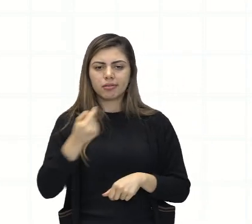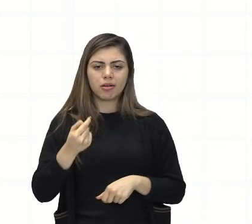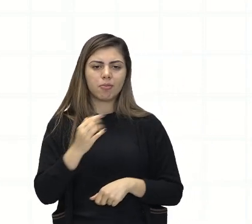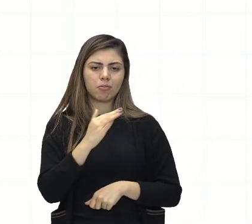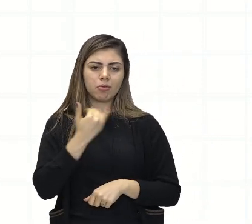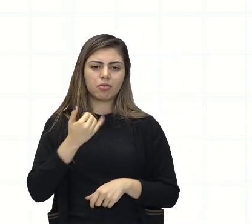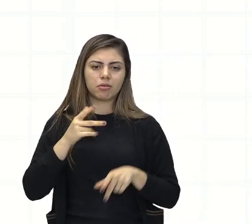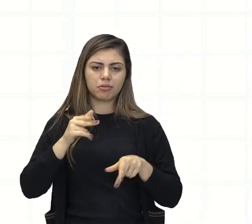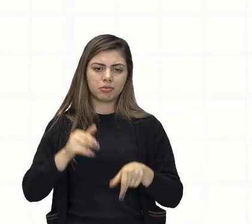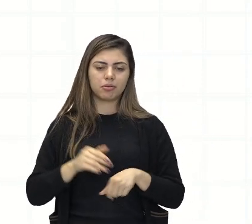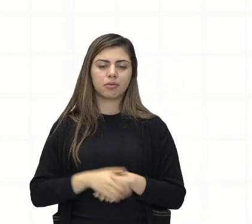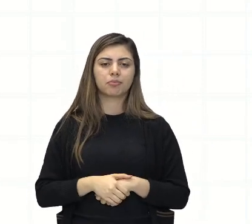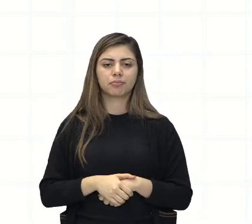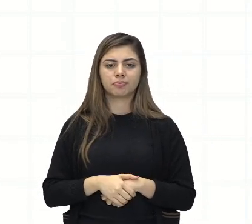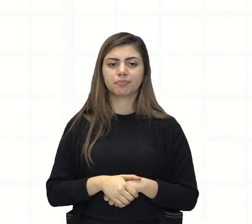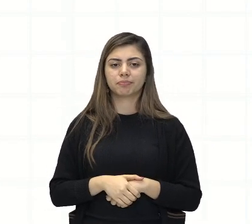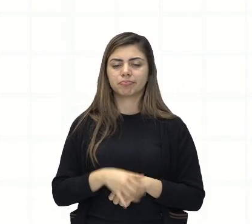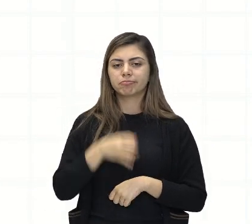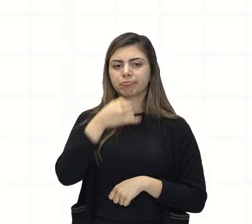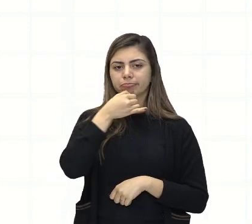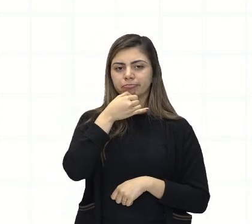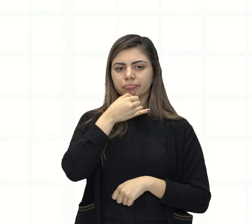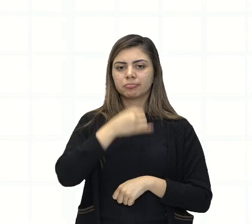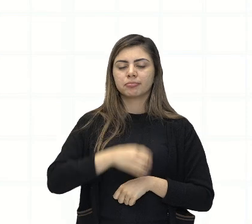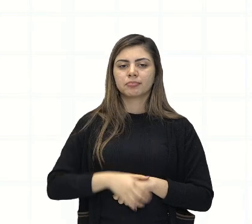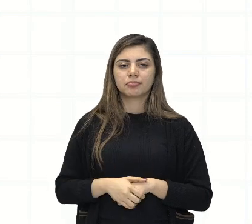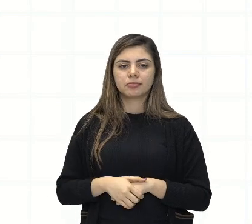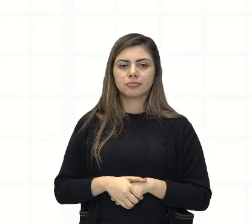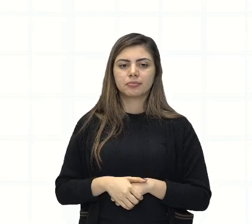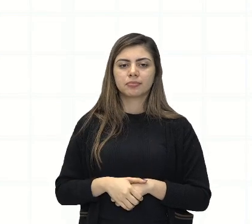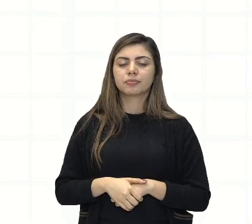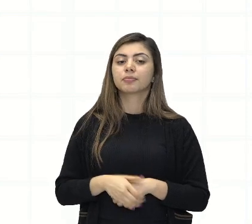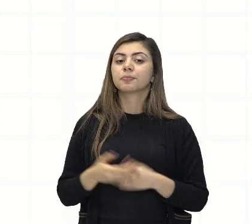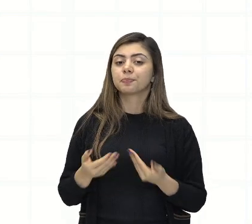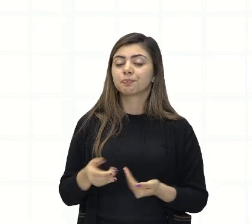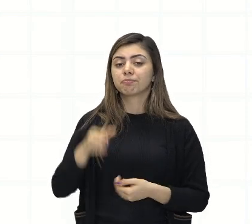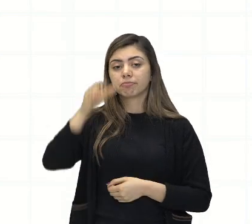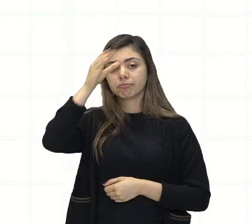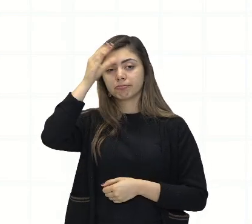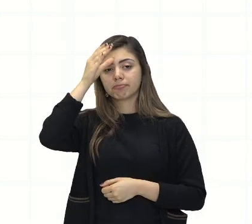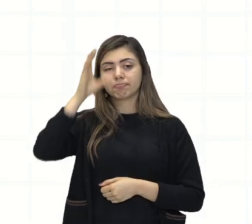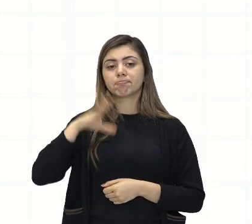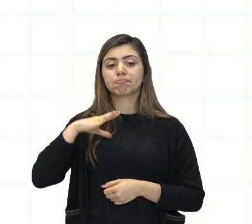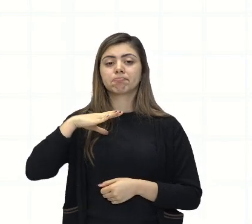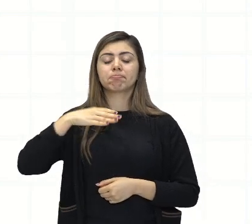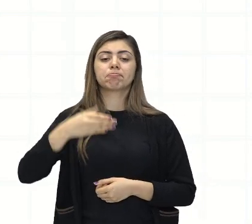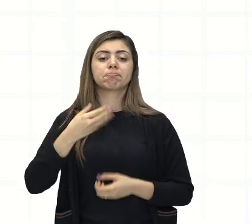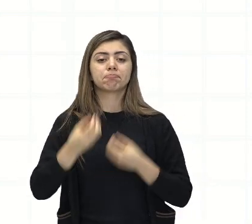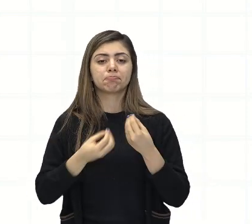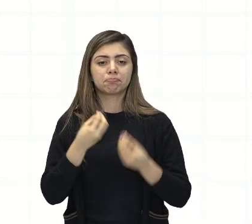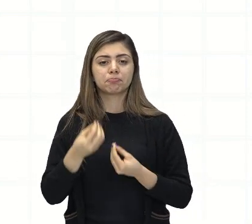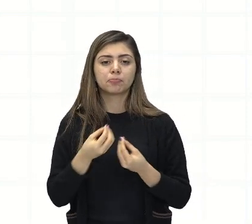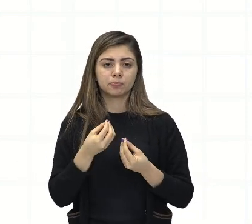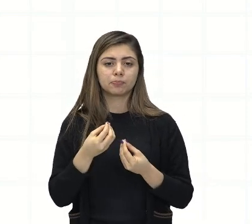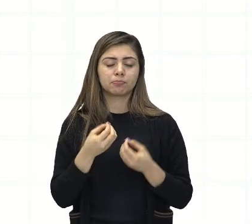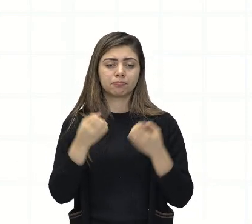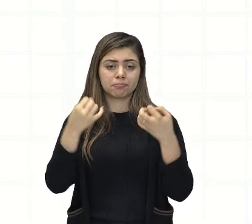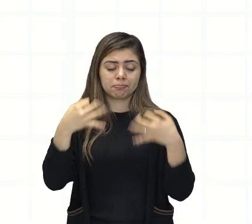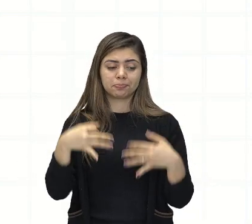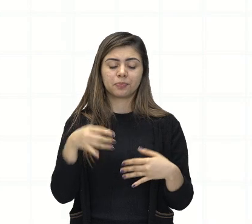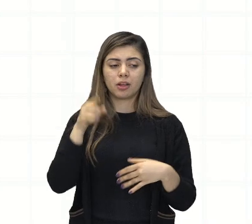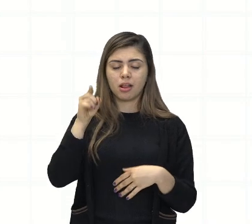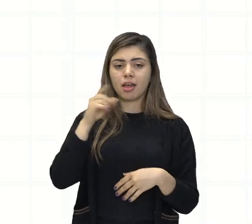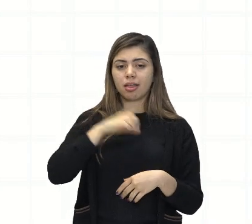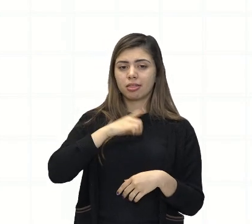com a morte da Nininha. Na sequência a gente tem lá, aí tia Antônia tomou coragem, carecia de contar, que naquele dia